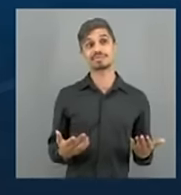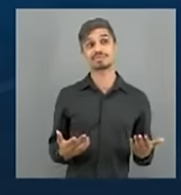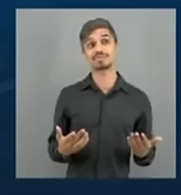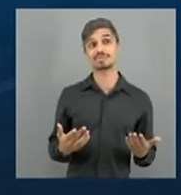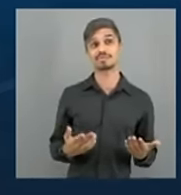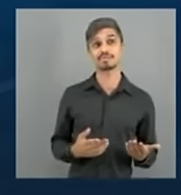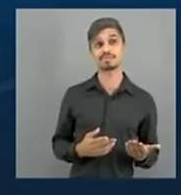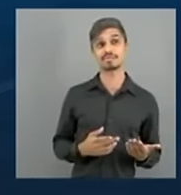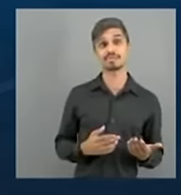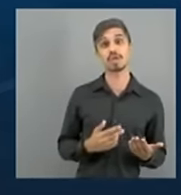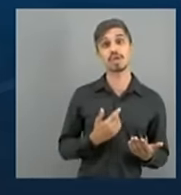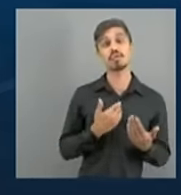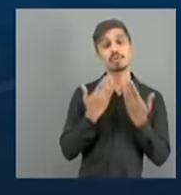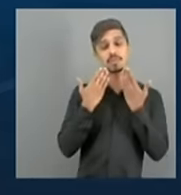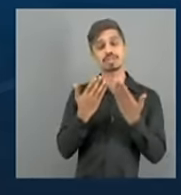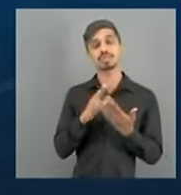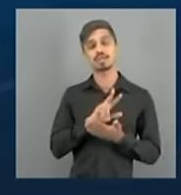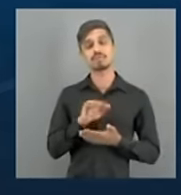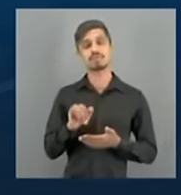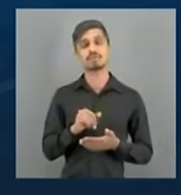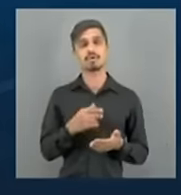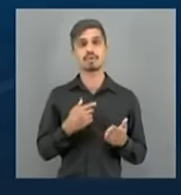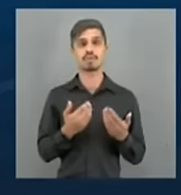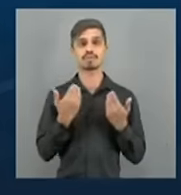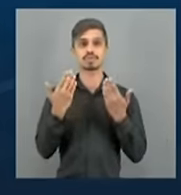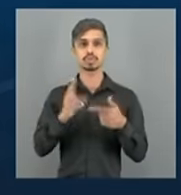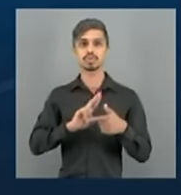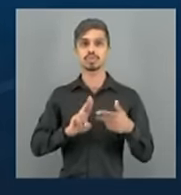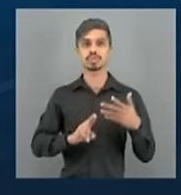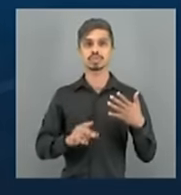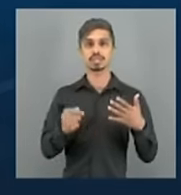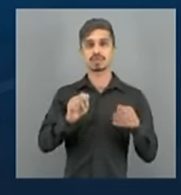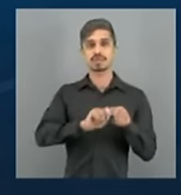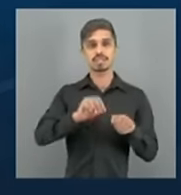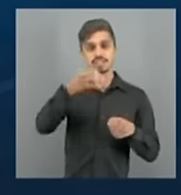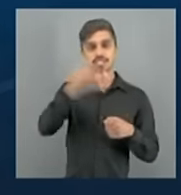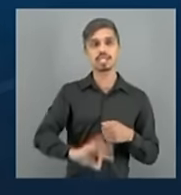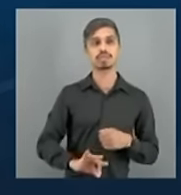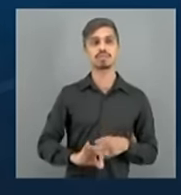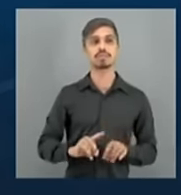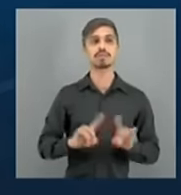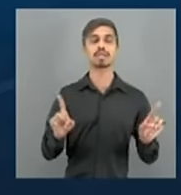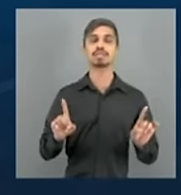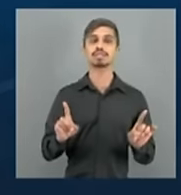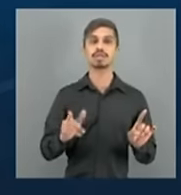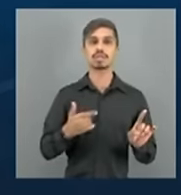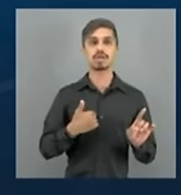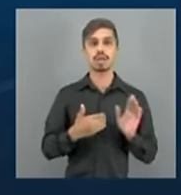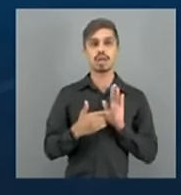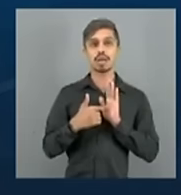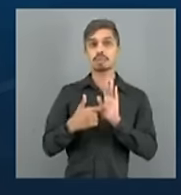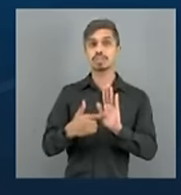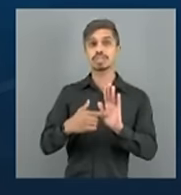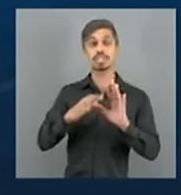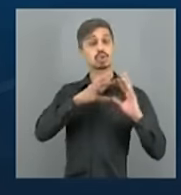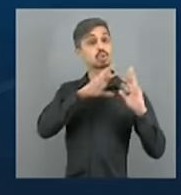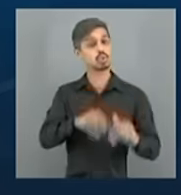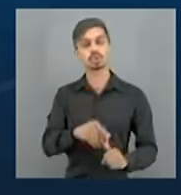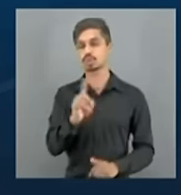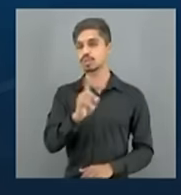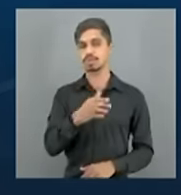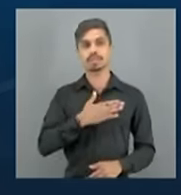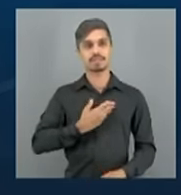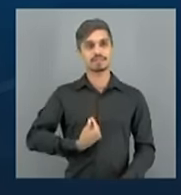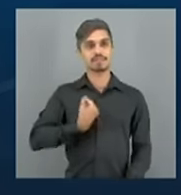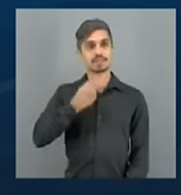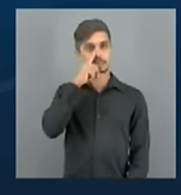realmente é algo que eu vou te apresentar para vocês realmente fazerem o que tem que ser feito. Mais uma vez, não vou te apresentar tudo, não posso. Minha vida está em